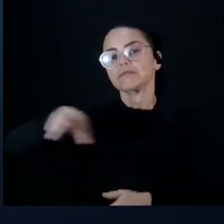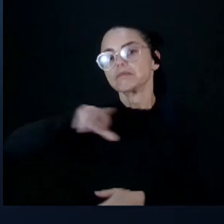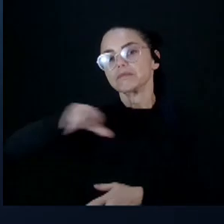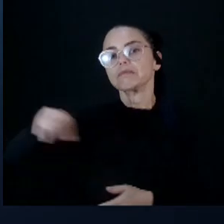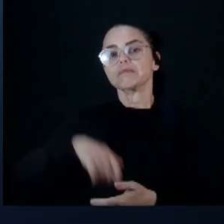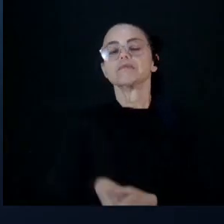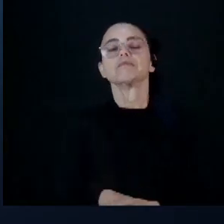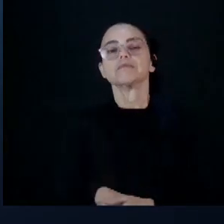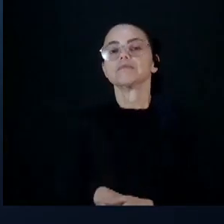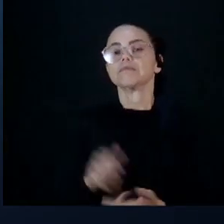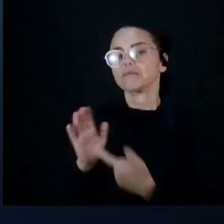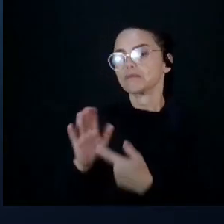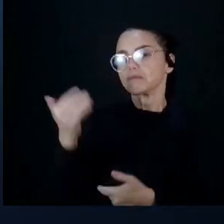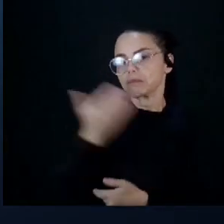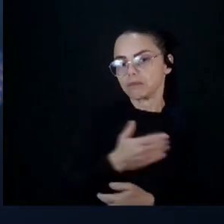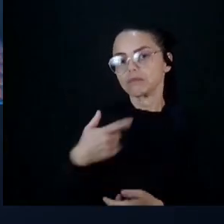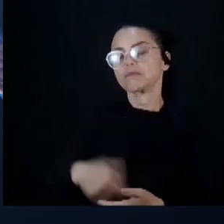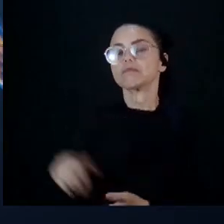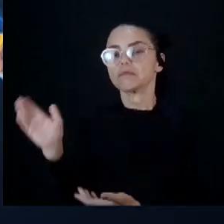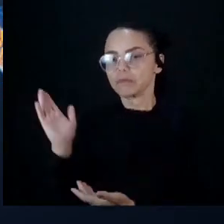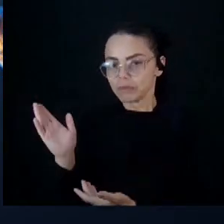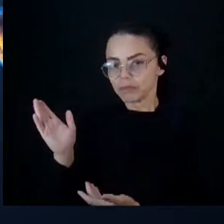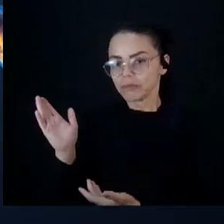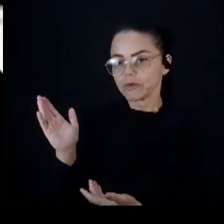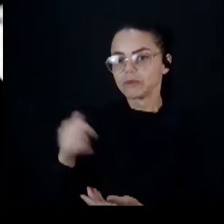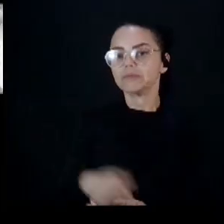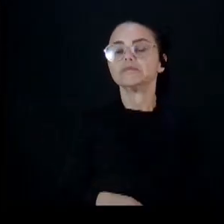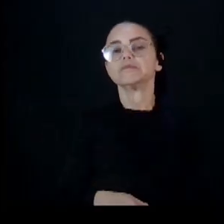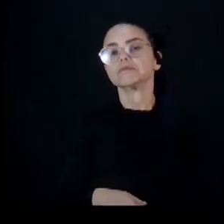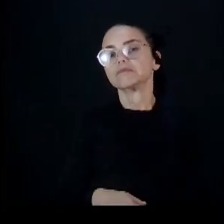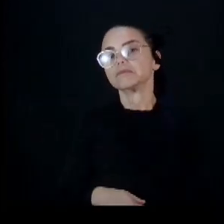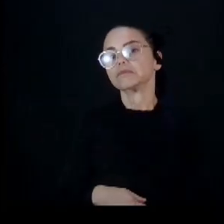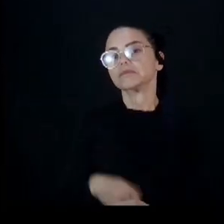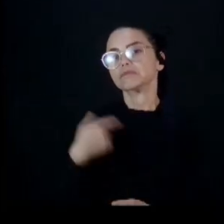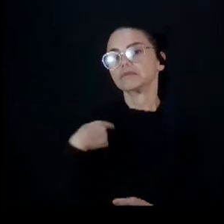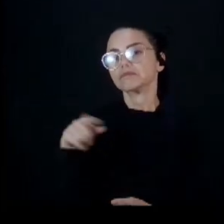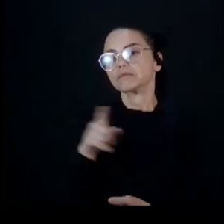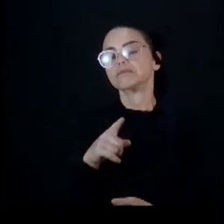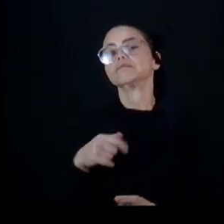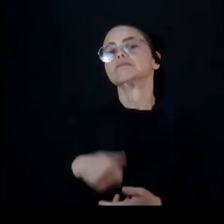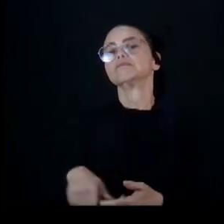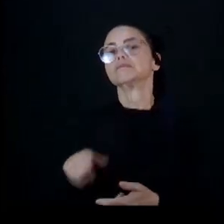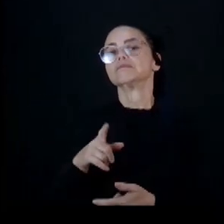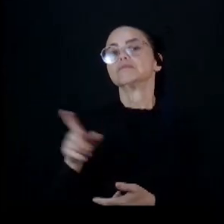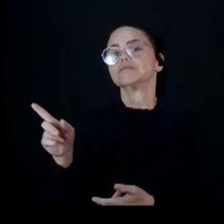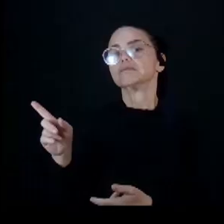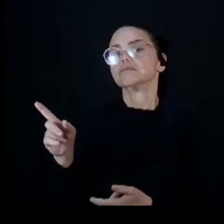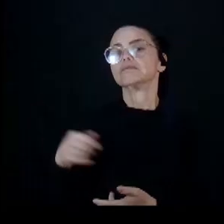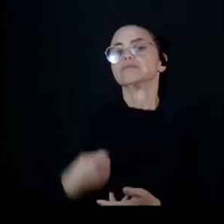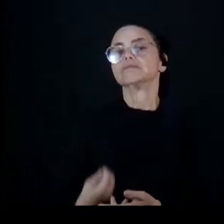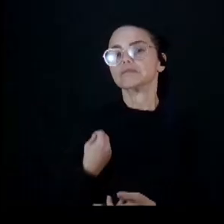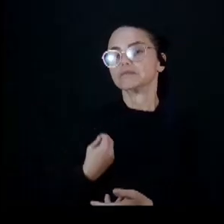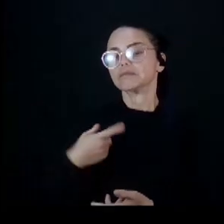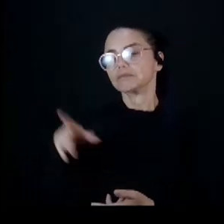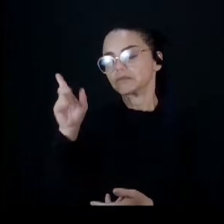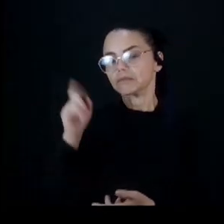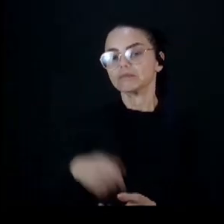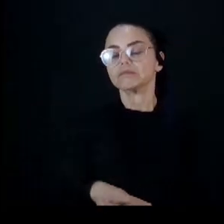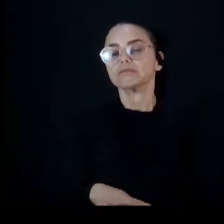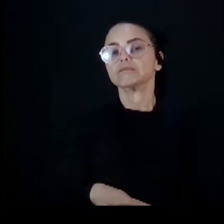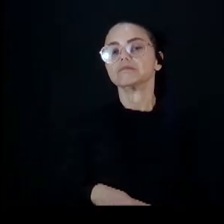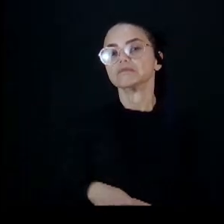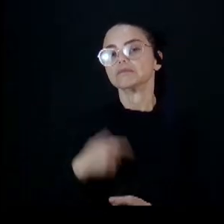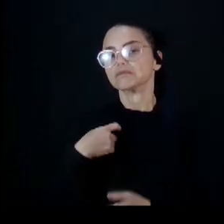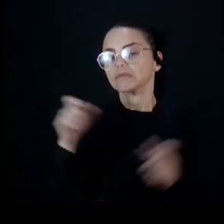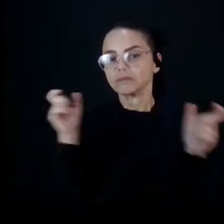um sinal de que ele está, né, forçando um pouco mais um determinado ligamento, alguma coisa, e pode levantar um